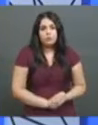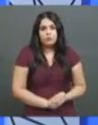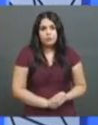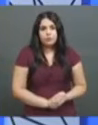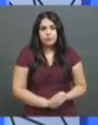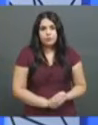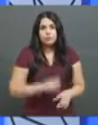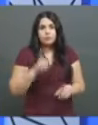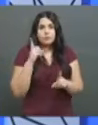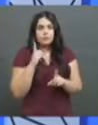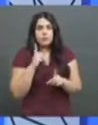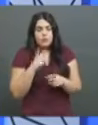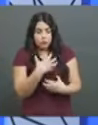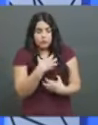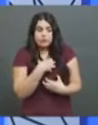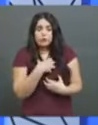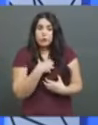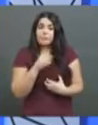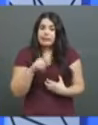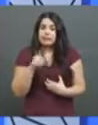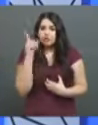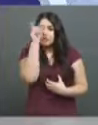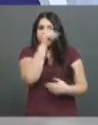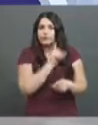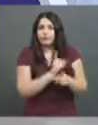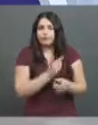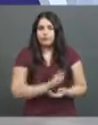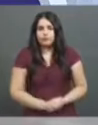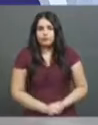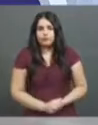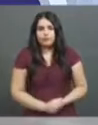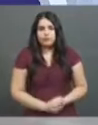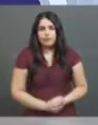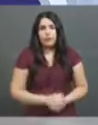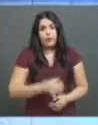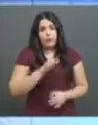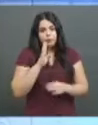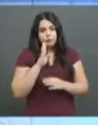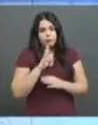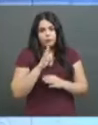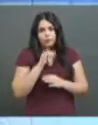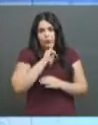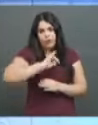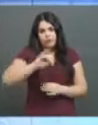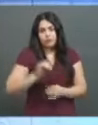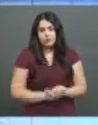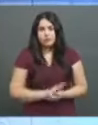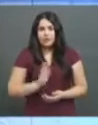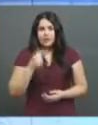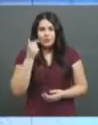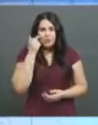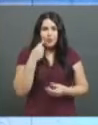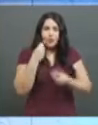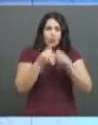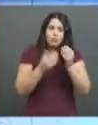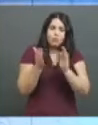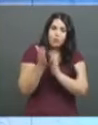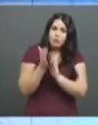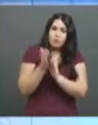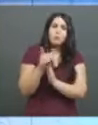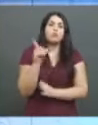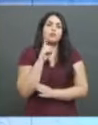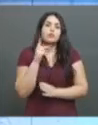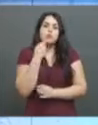manifestações clínicas são muito peculiares. Fique então alerta, né? Já pensou como vai comemorar o Dia dos